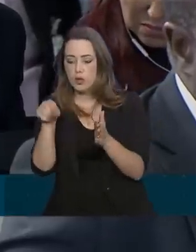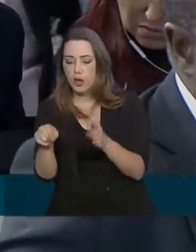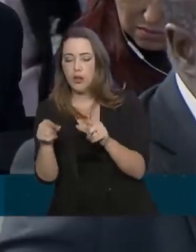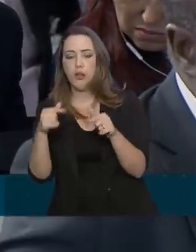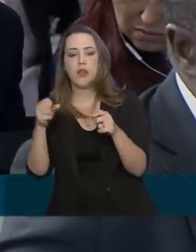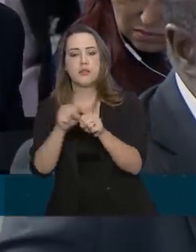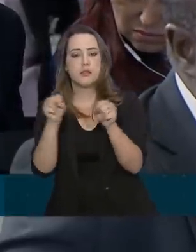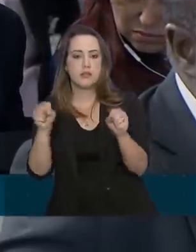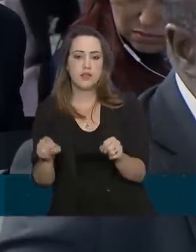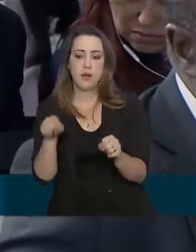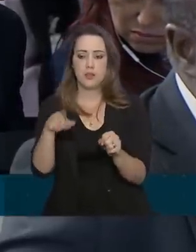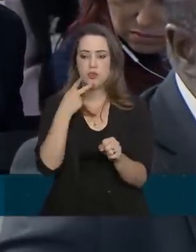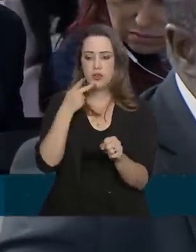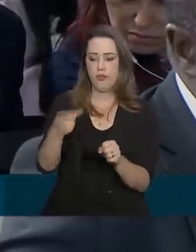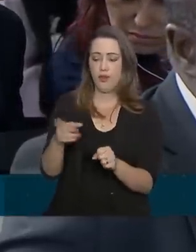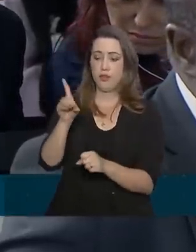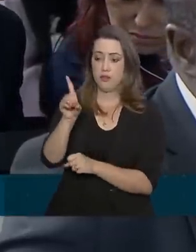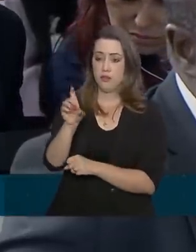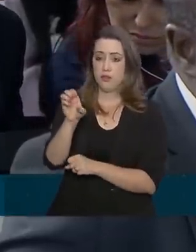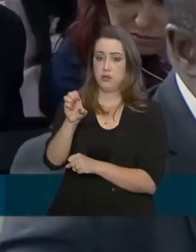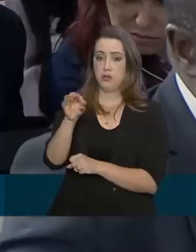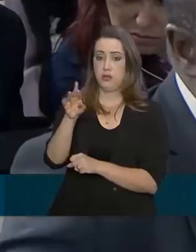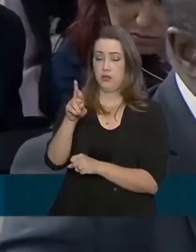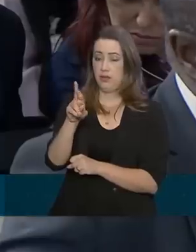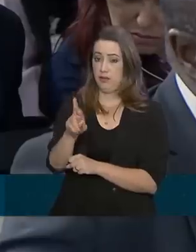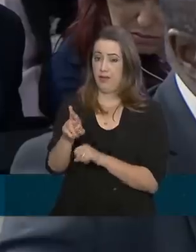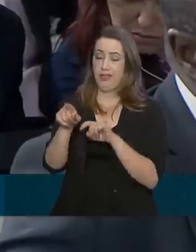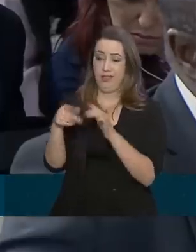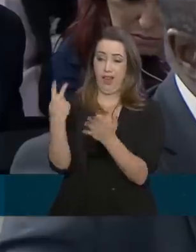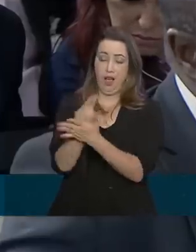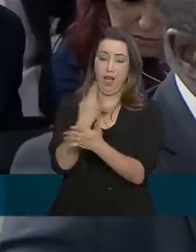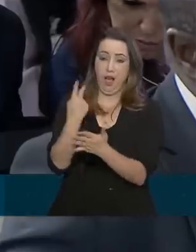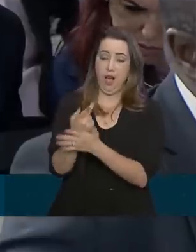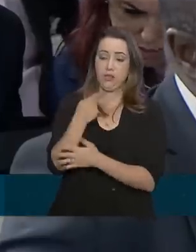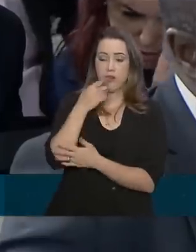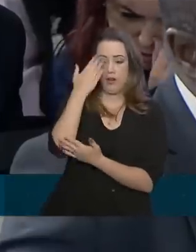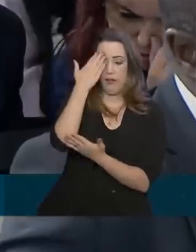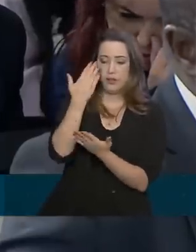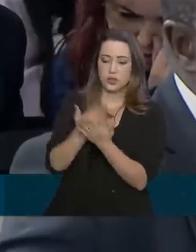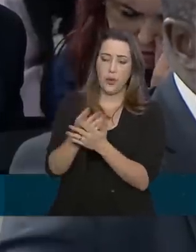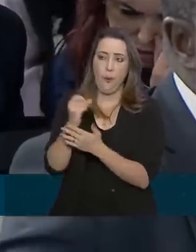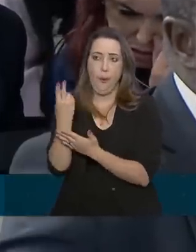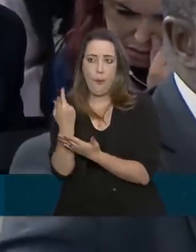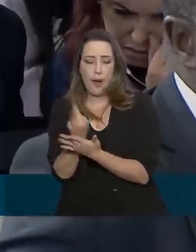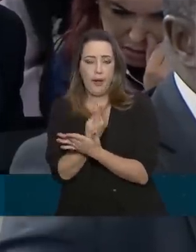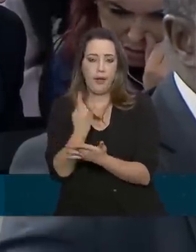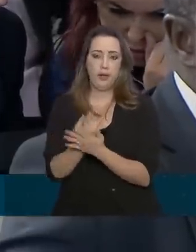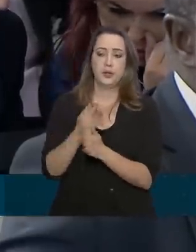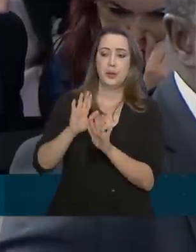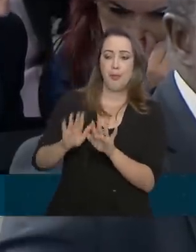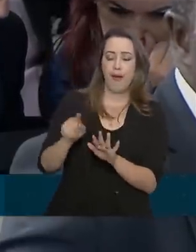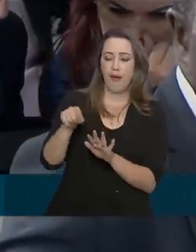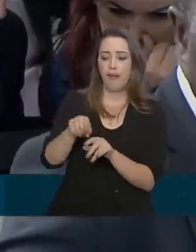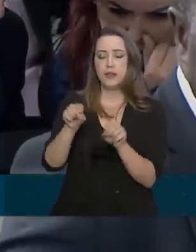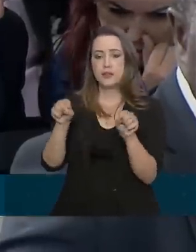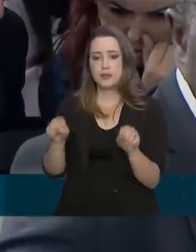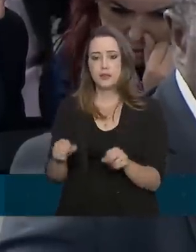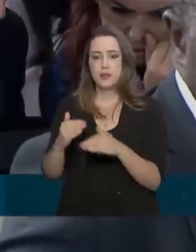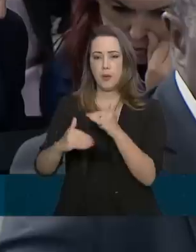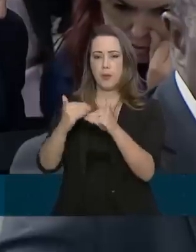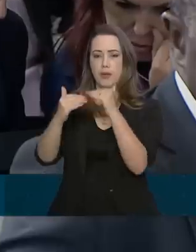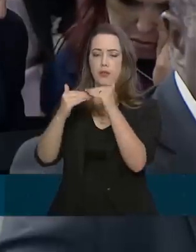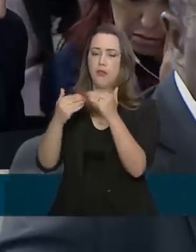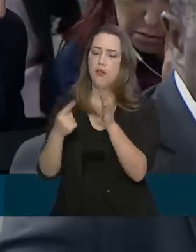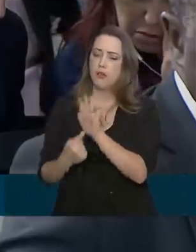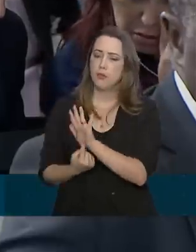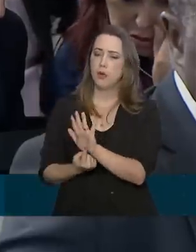estamos qualificando os dados do de terra solta dizendo que eles não são confiáveis ou tem erros e tal mas que mais que o desmatamento aumentando eles apontam uma